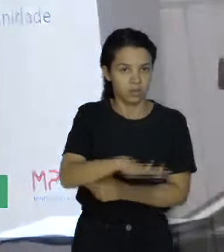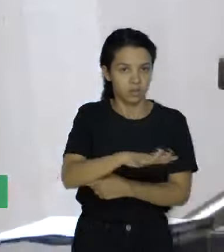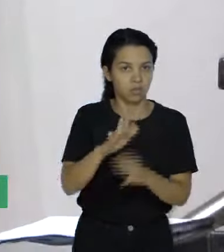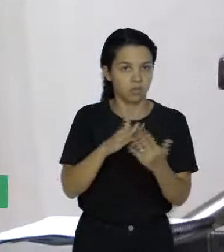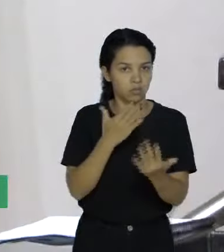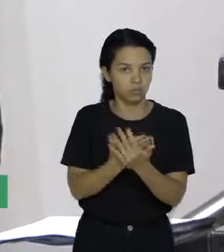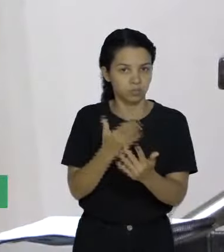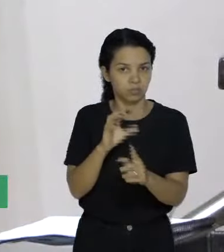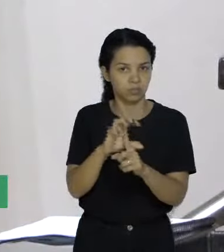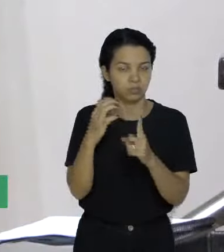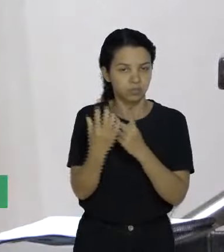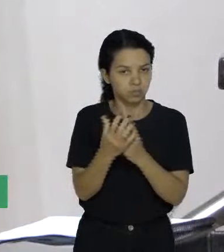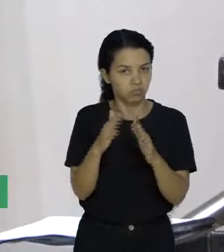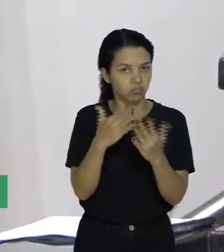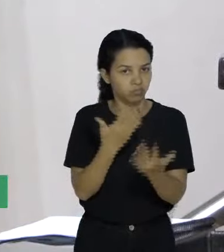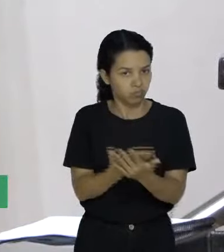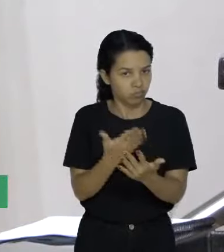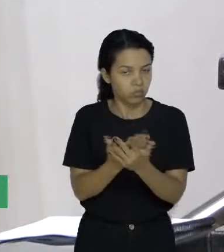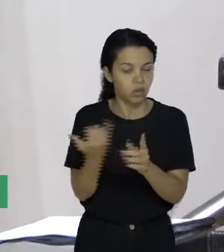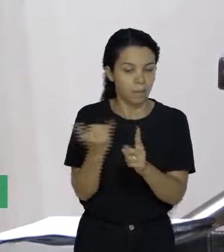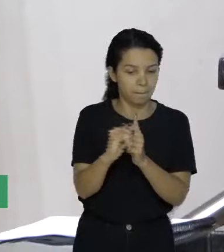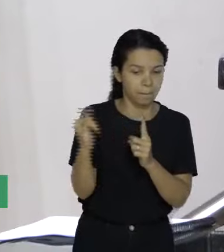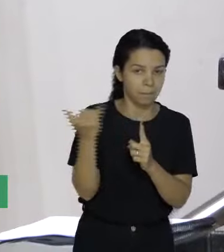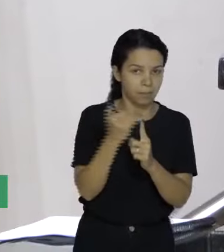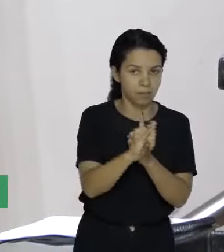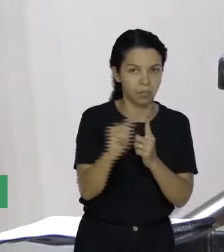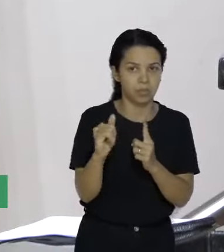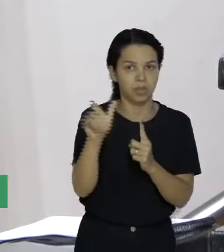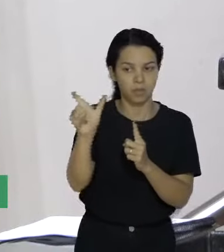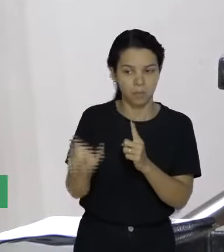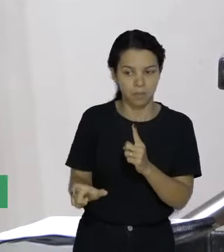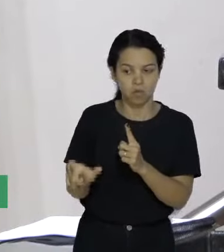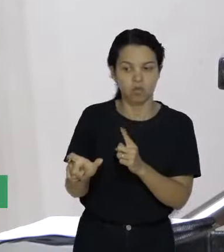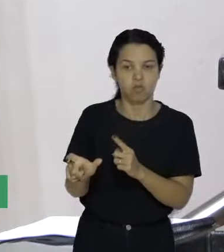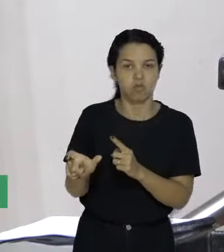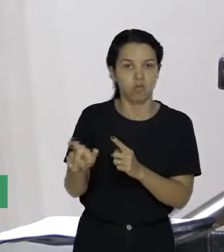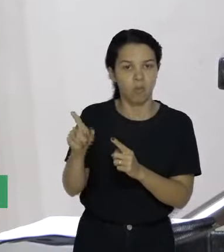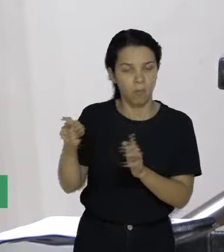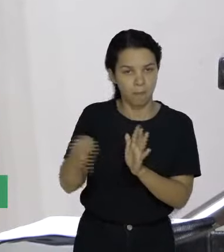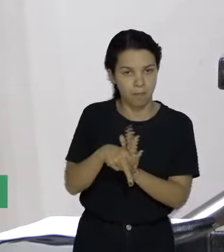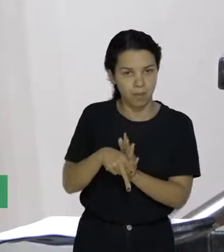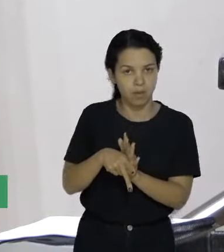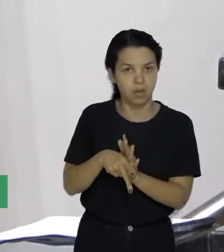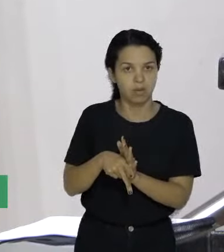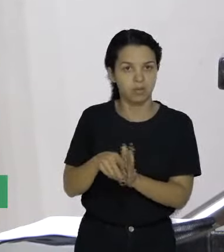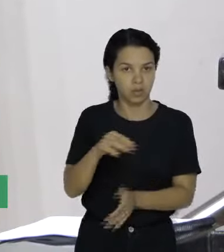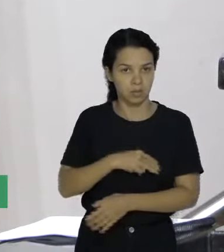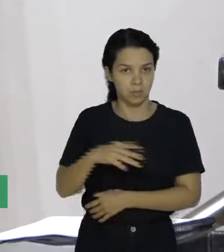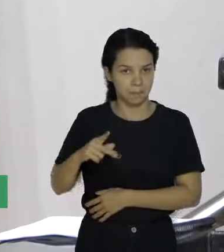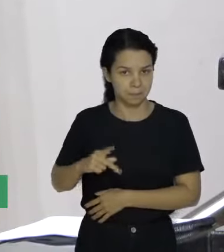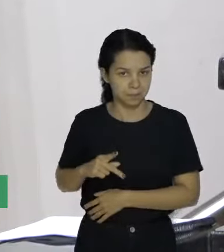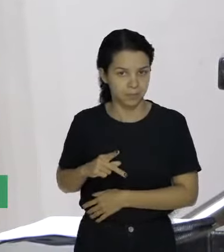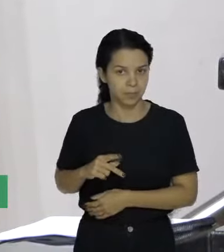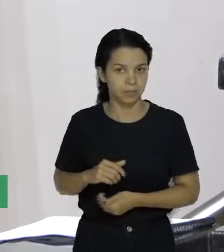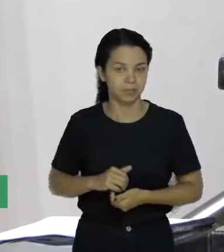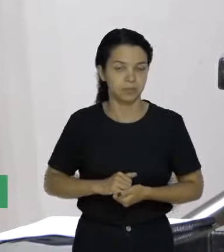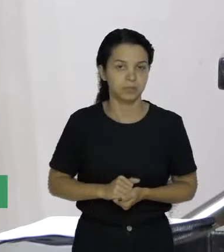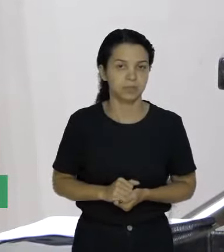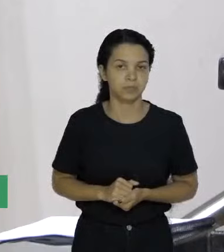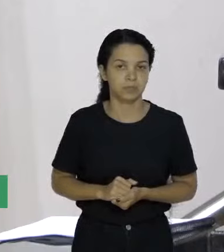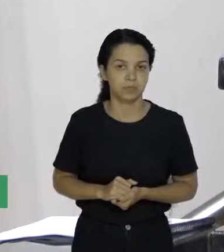escolar sendo mediados né Por um membro do Ministério Público Deputado pepecolaço que